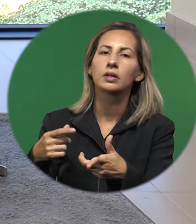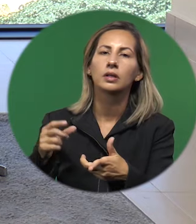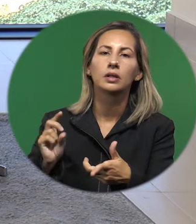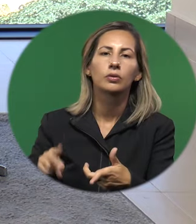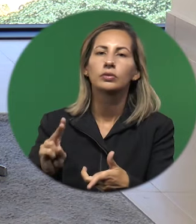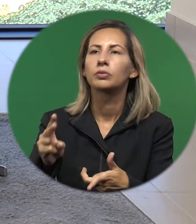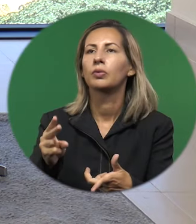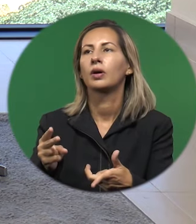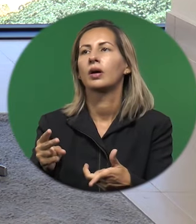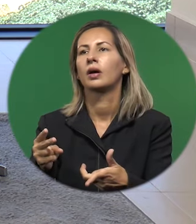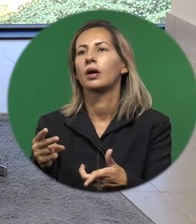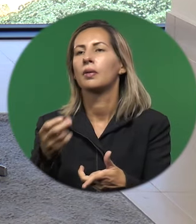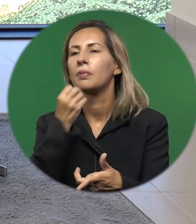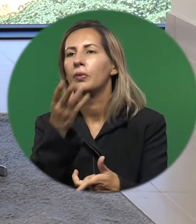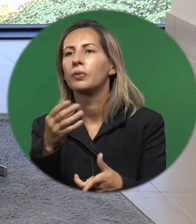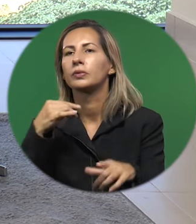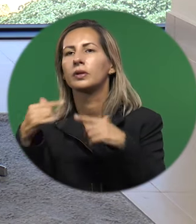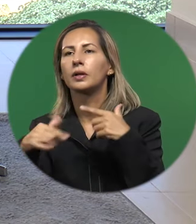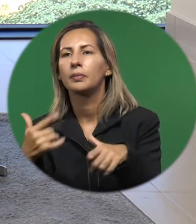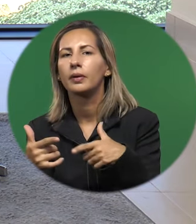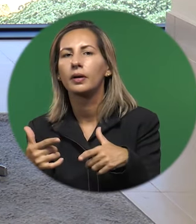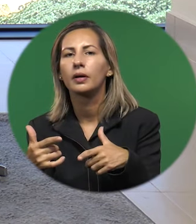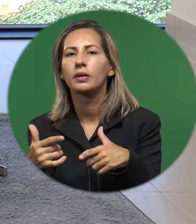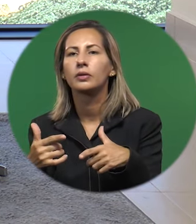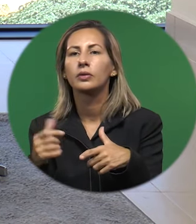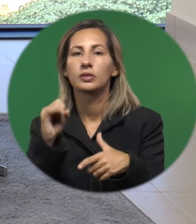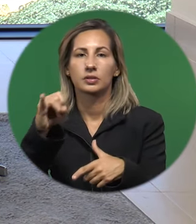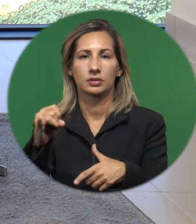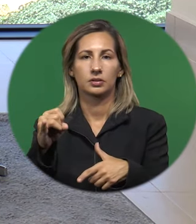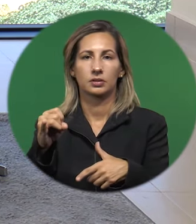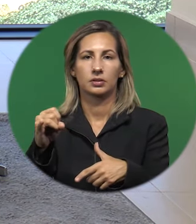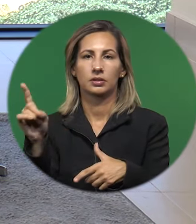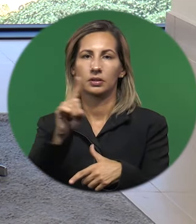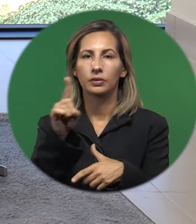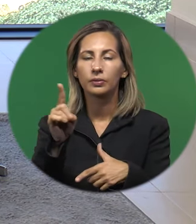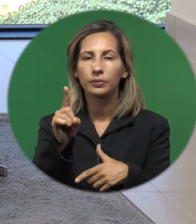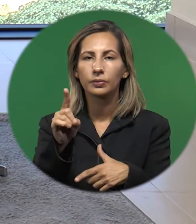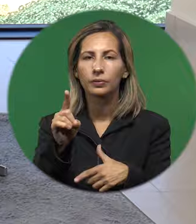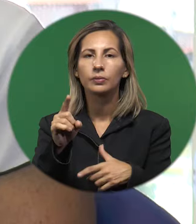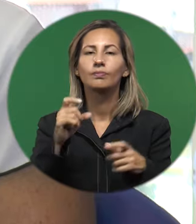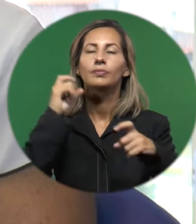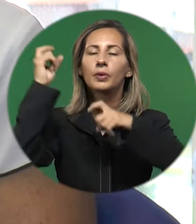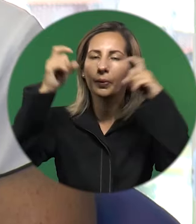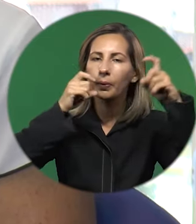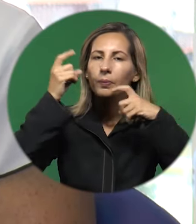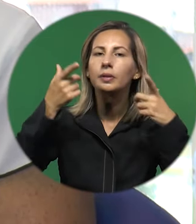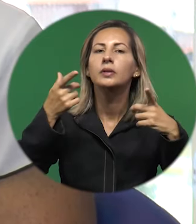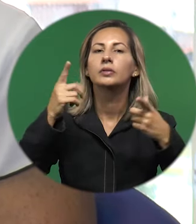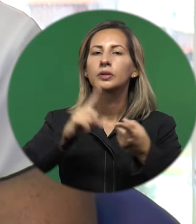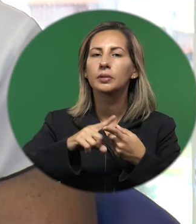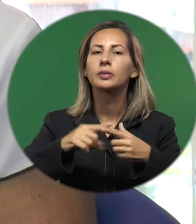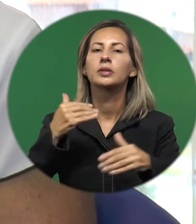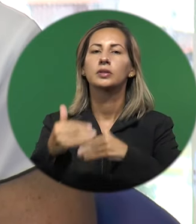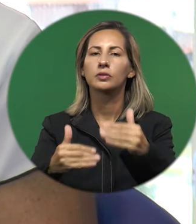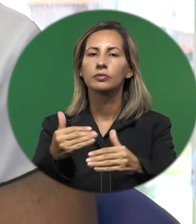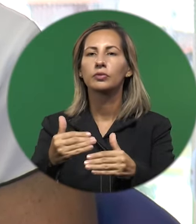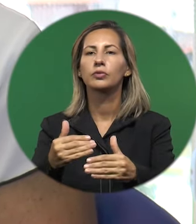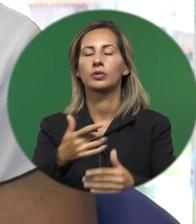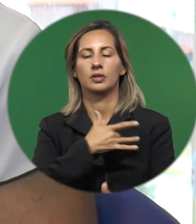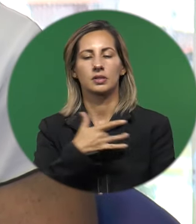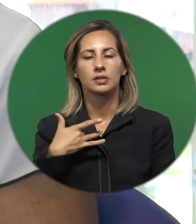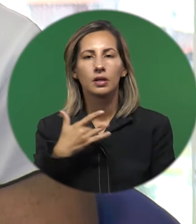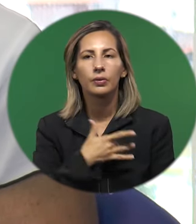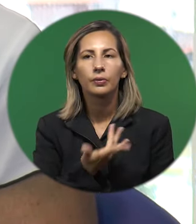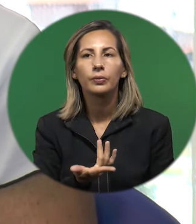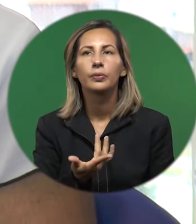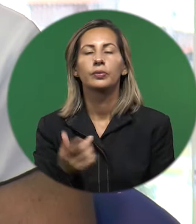servidor trabalhando bem, desempenhando bem o seu trabalho, se não for também se preocupando com o desenvolvimento do servidor,